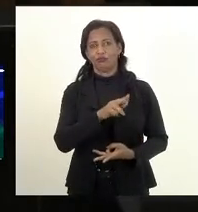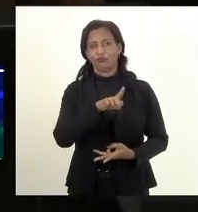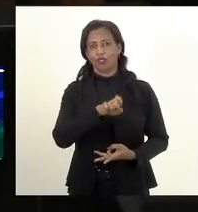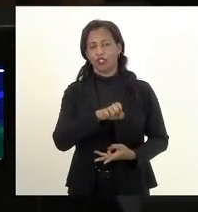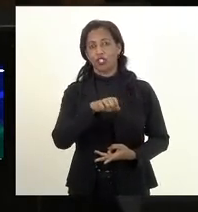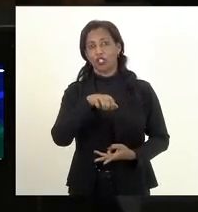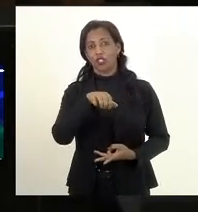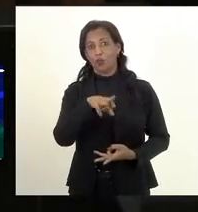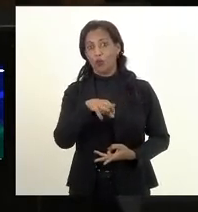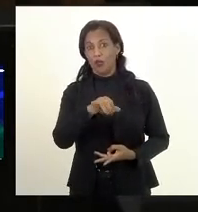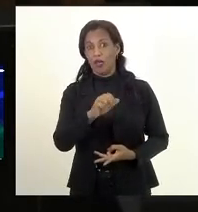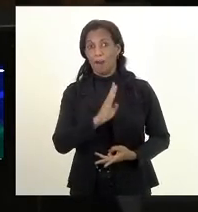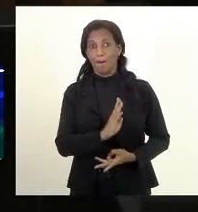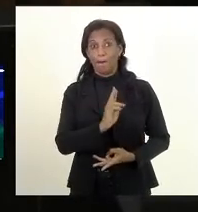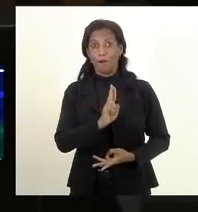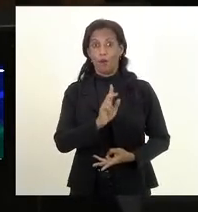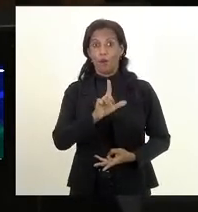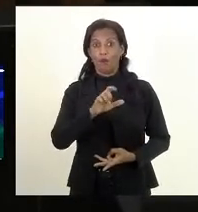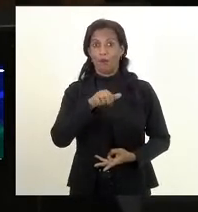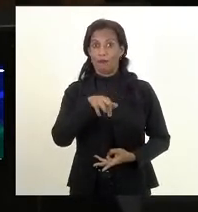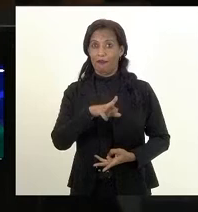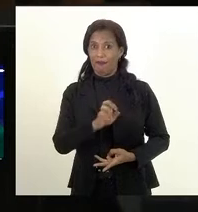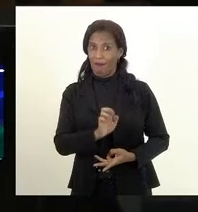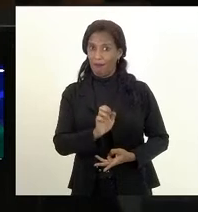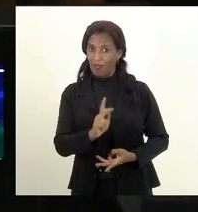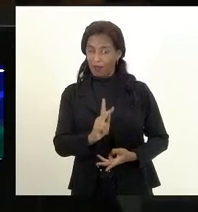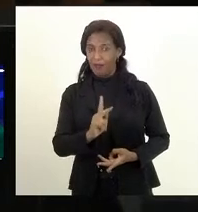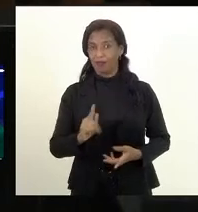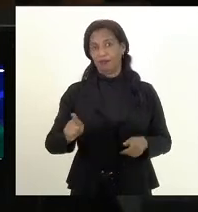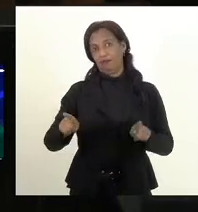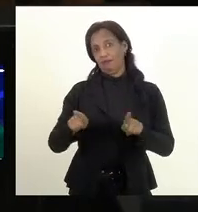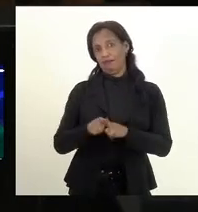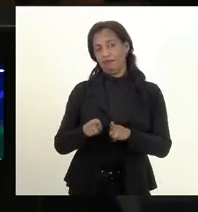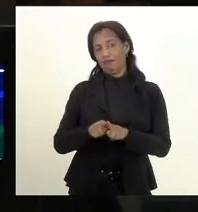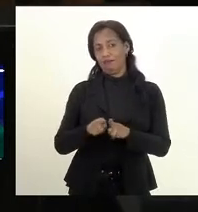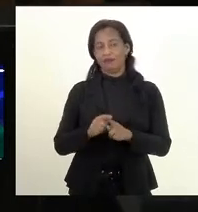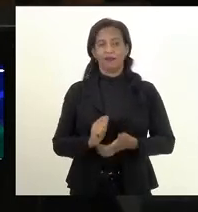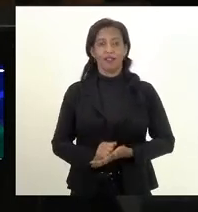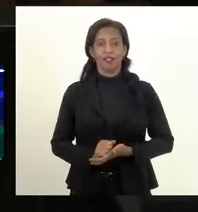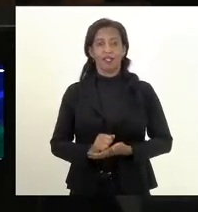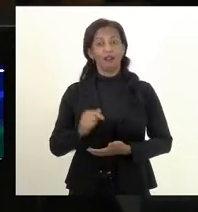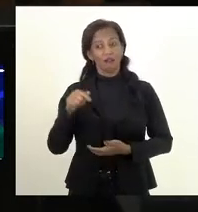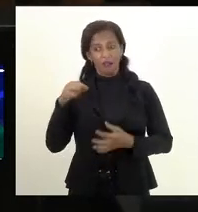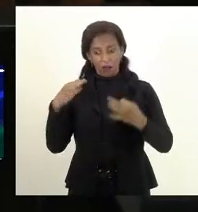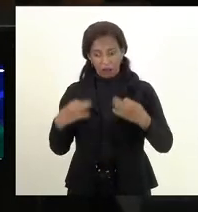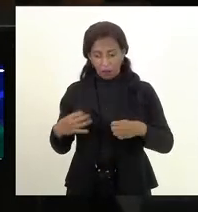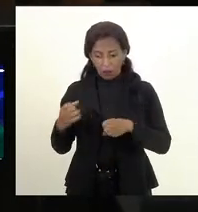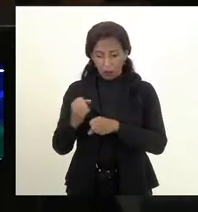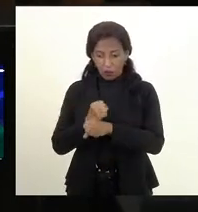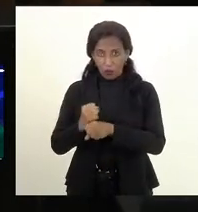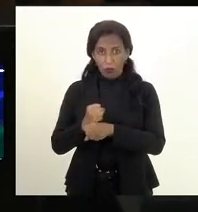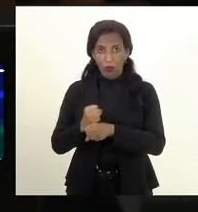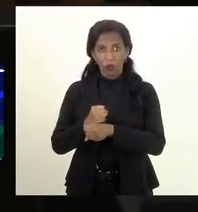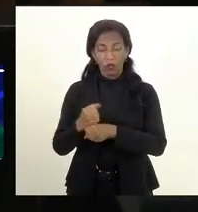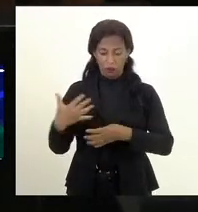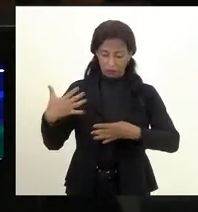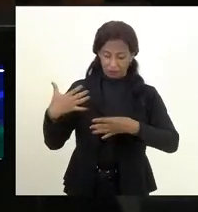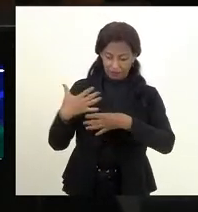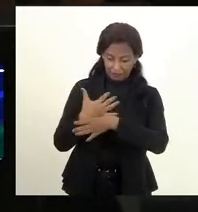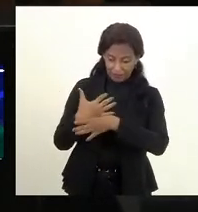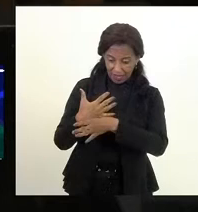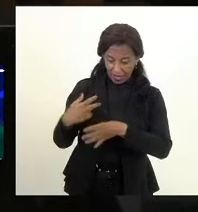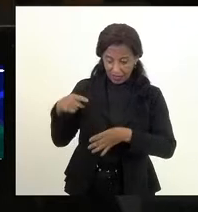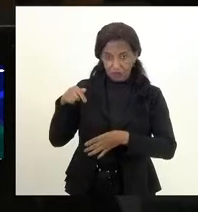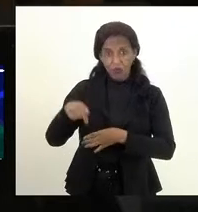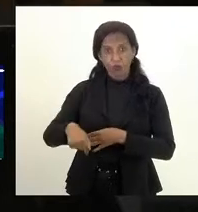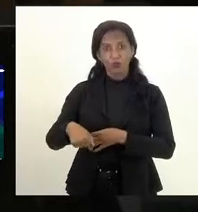burner Max e justamente hora Presidente no ano que a cidade do Rio de